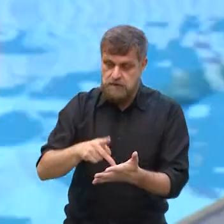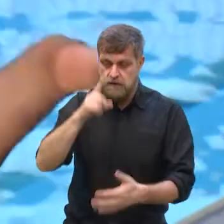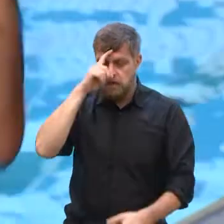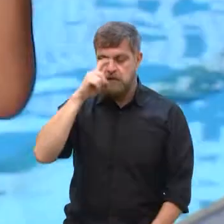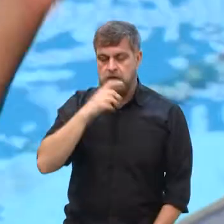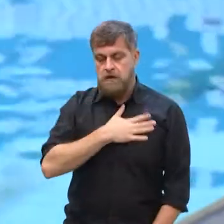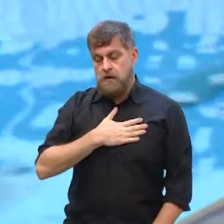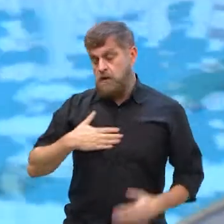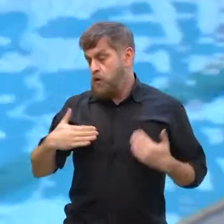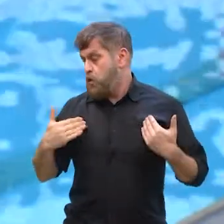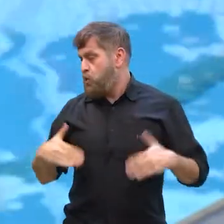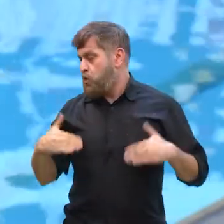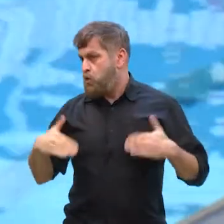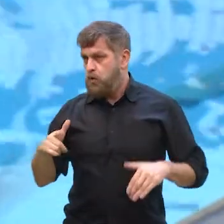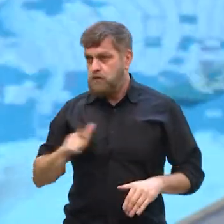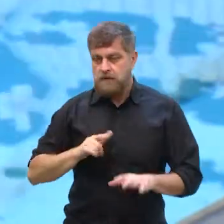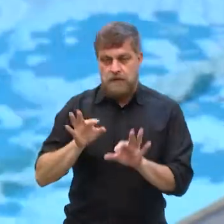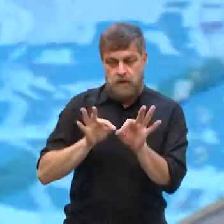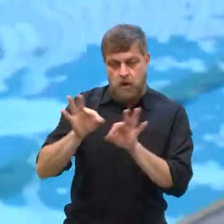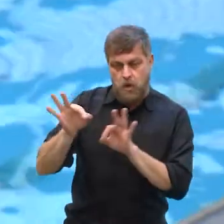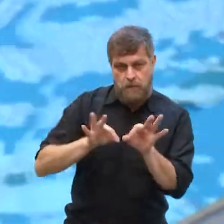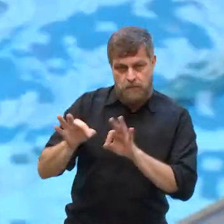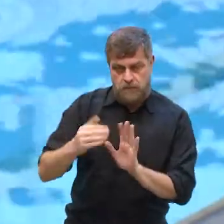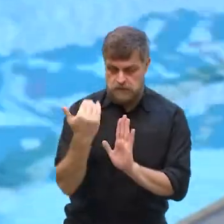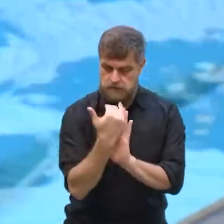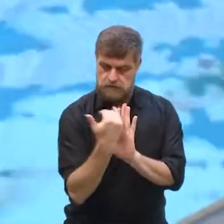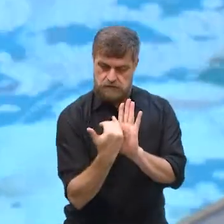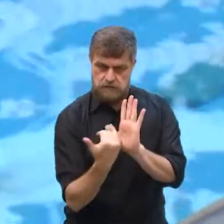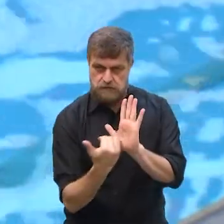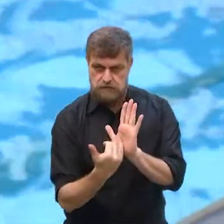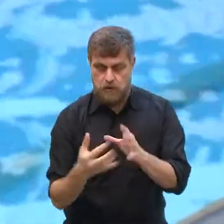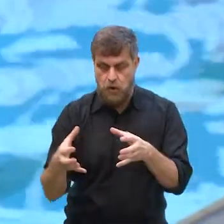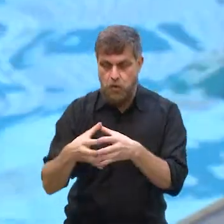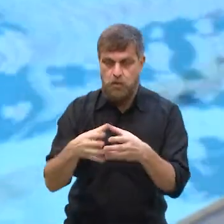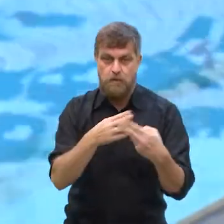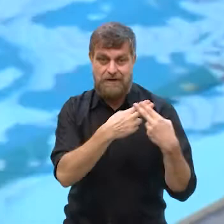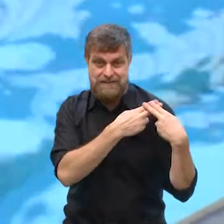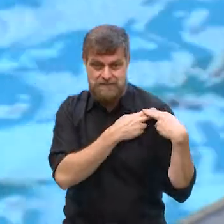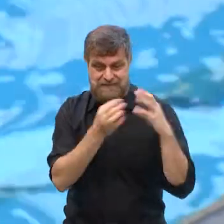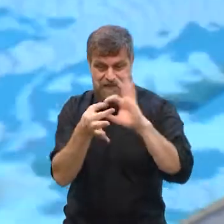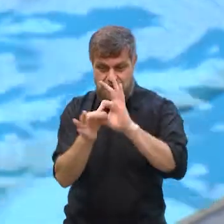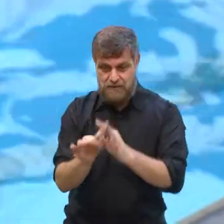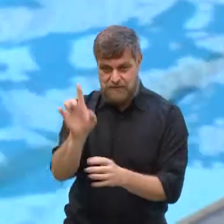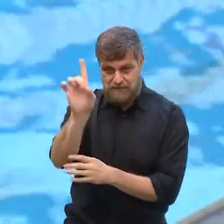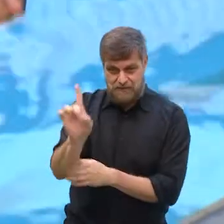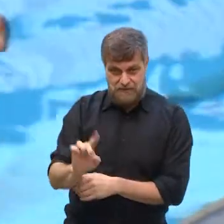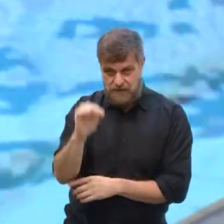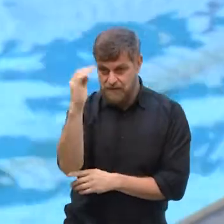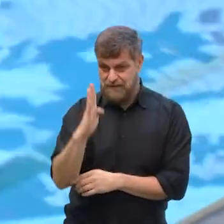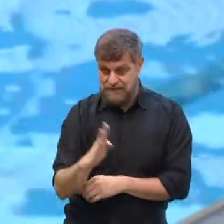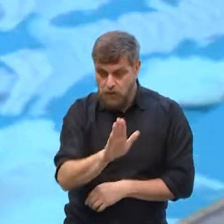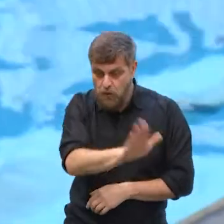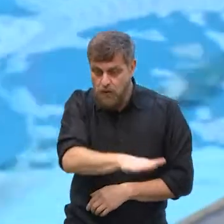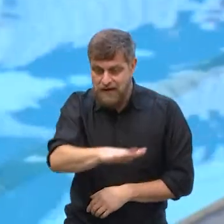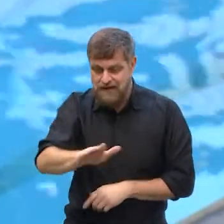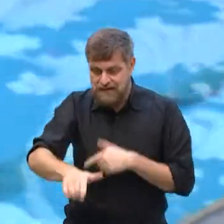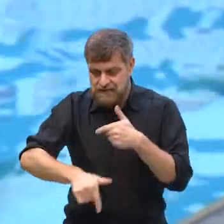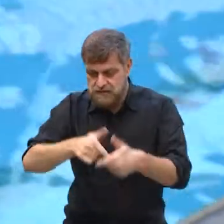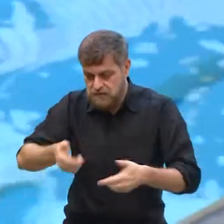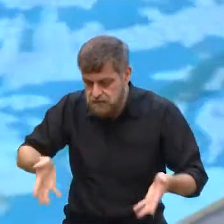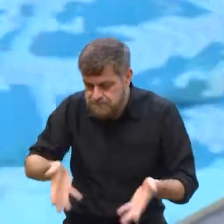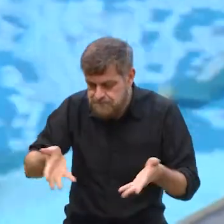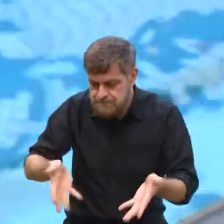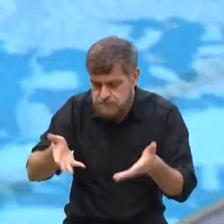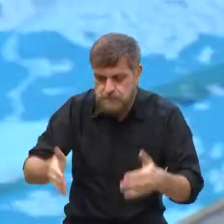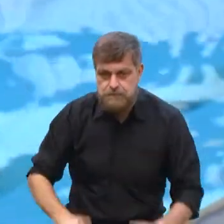tranquilo sabendo do projeto que tem aqui com o Comitê Paralímpico Brasileiro, trabalhando com as crianças, Então a